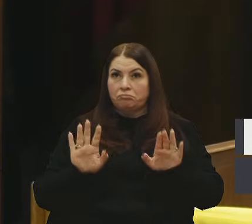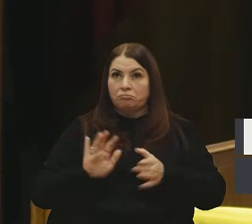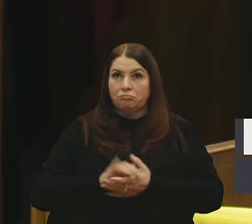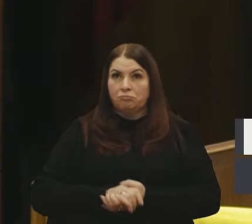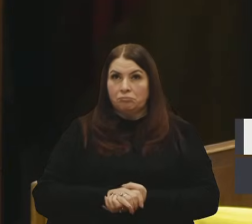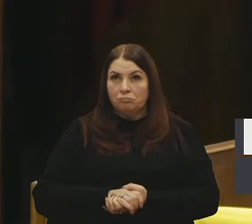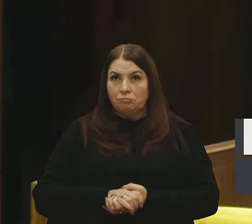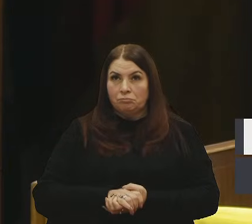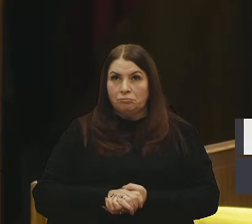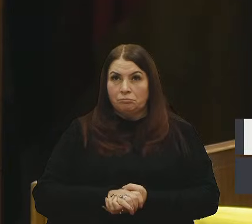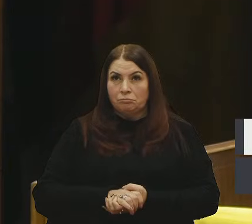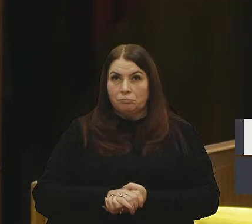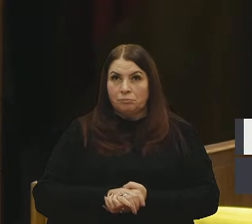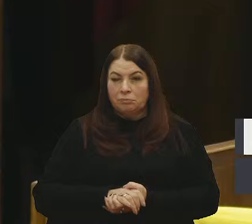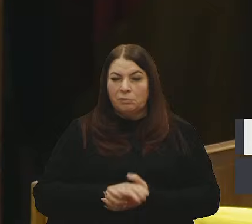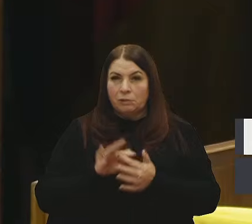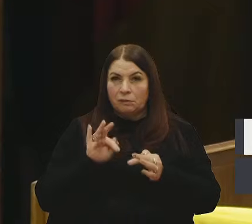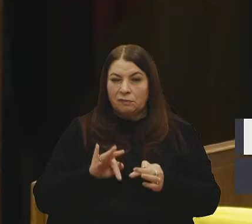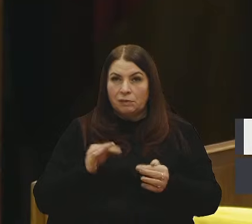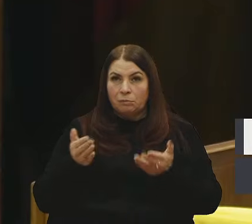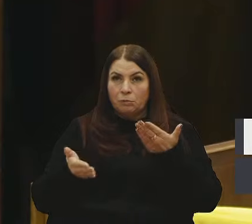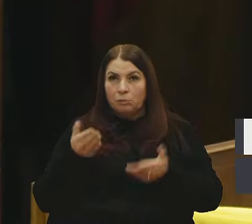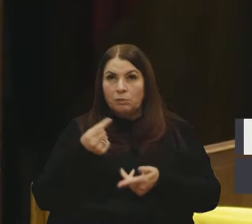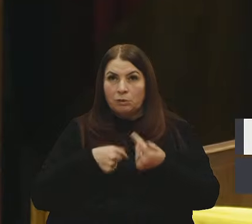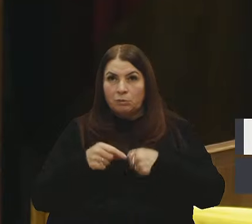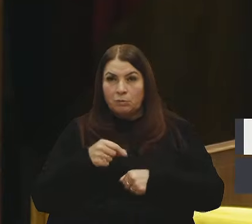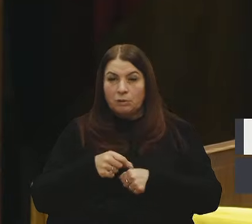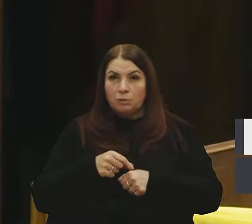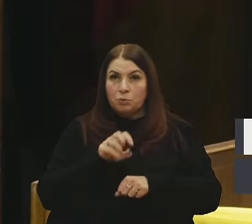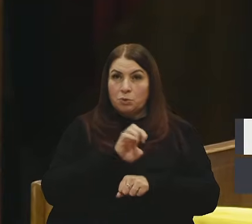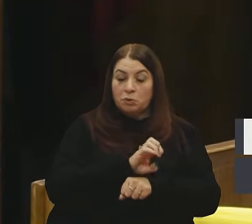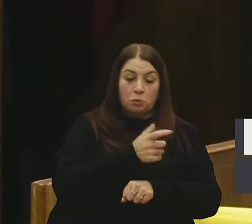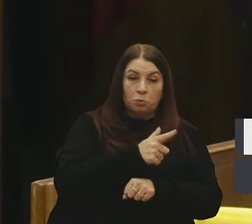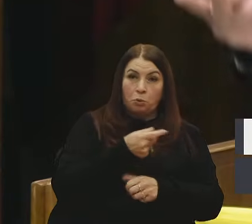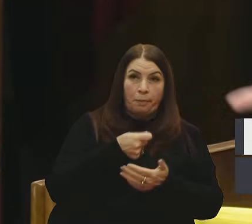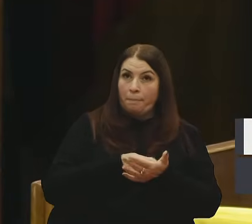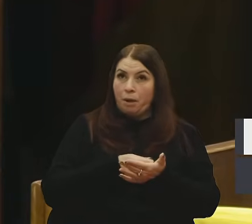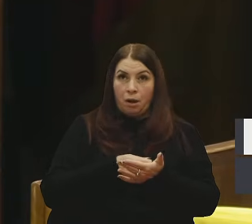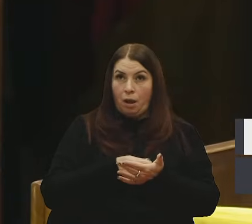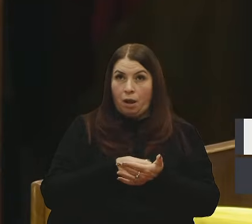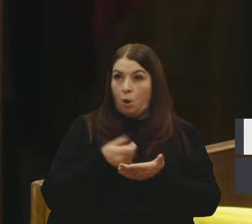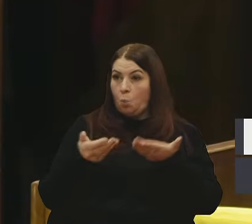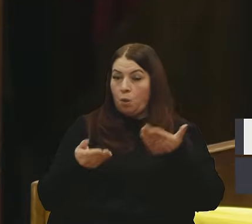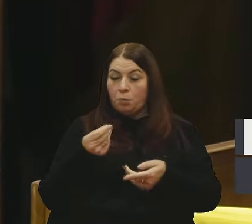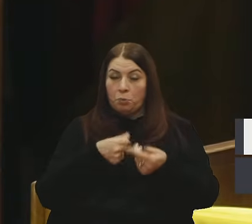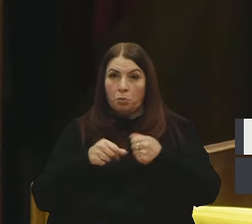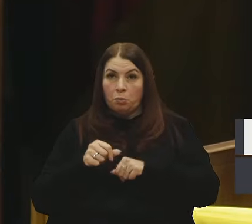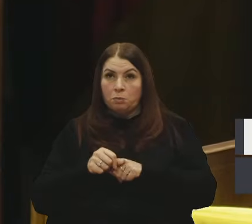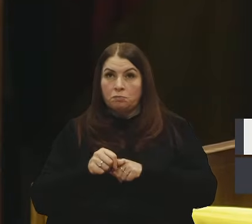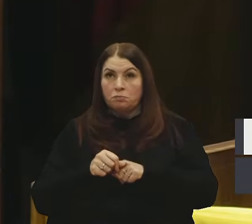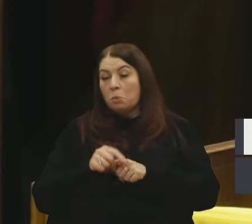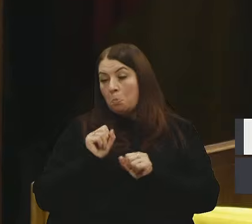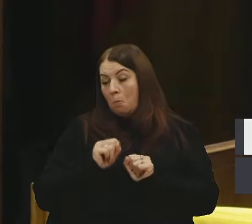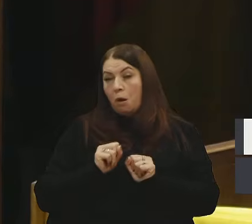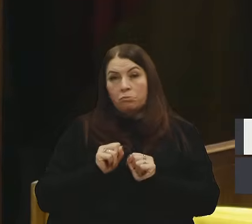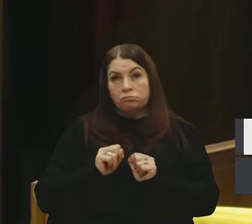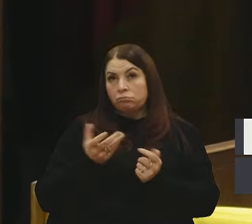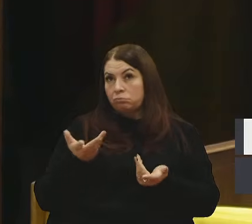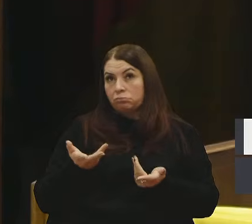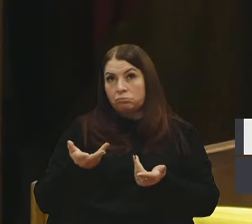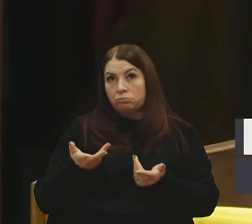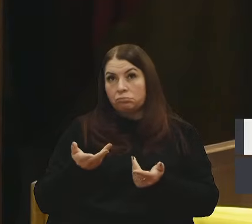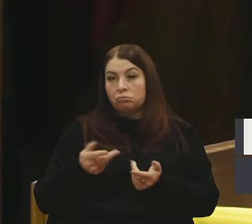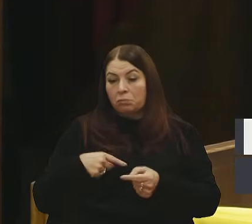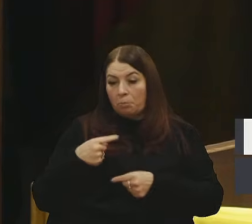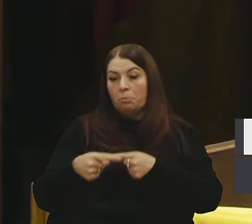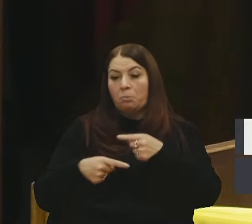indeterminado para fins de reequilíbrio econômico. Se o Estado não tiver como pagar o reequilíbrio econômico, eles podem simplesmente